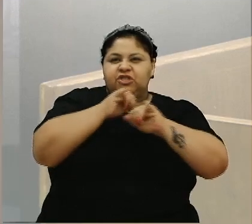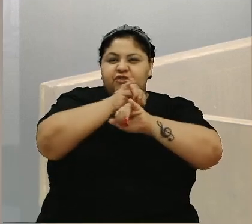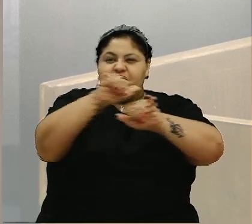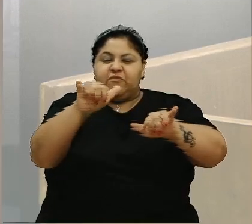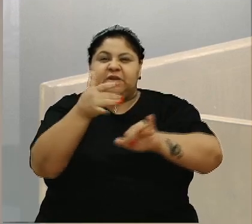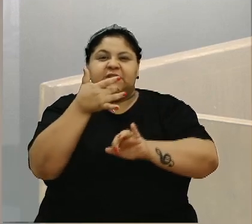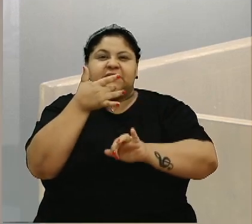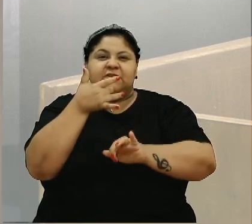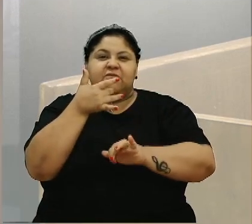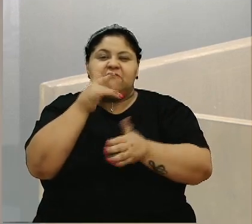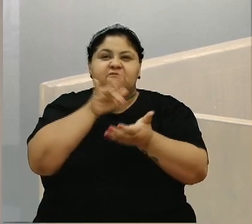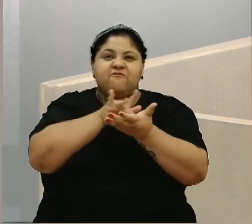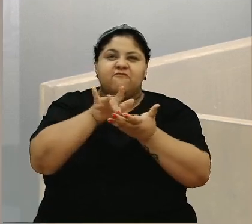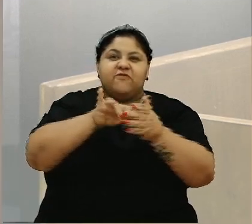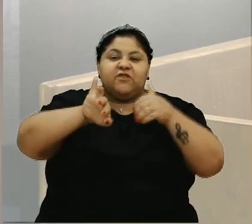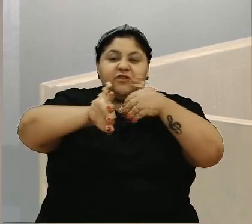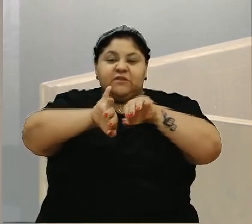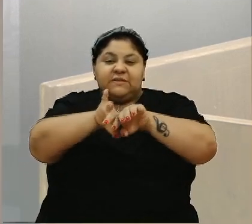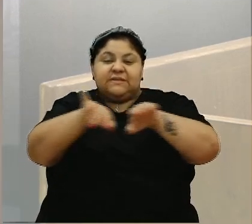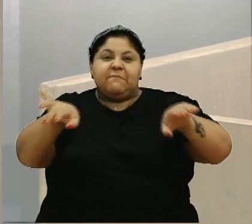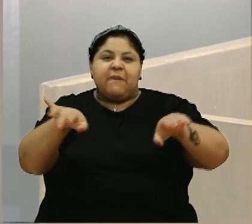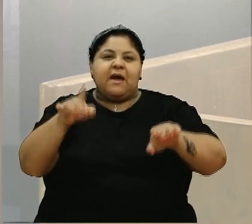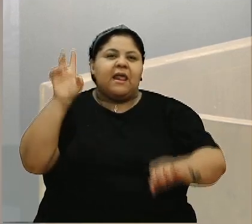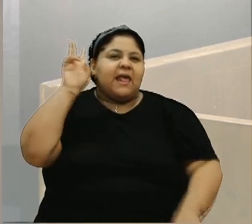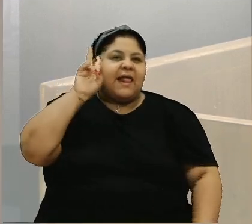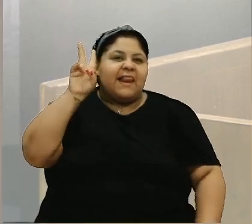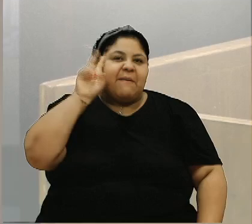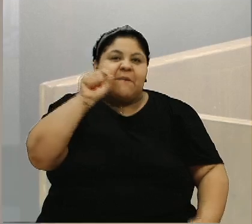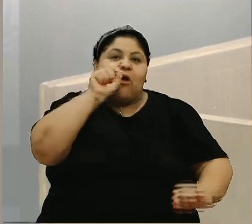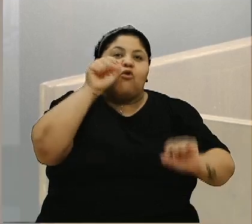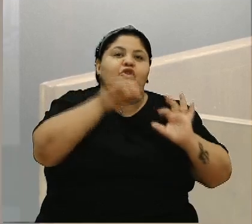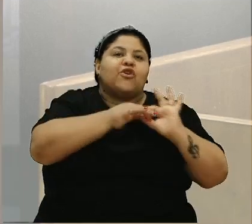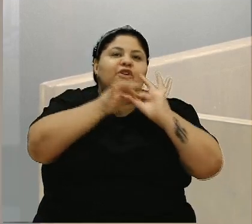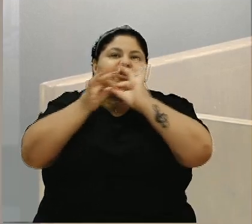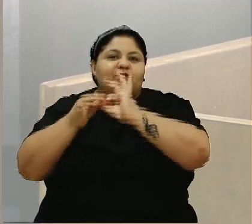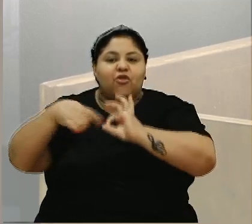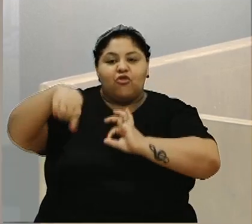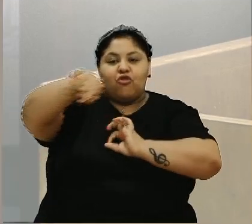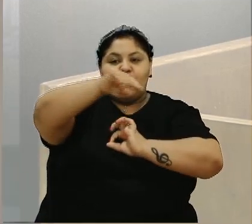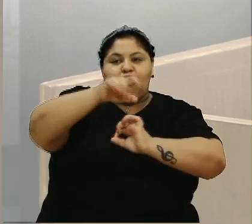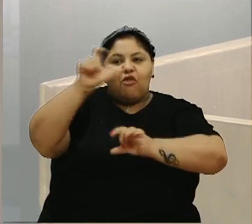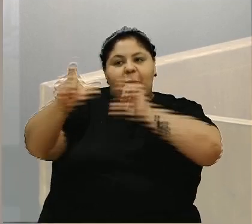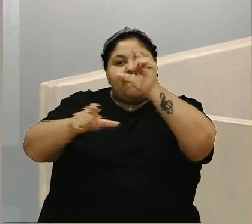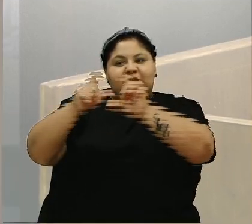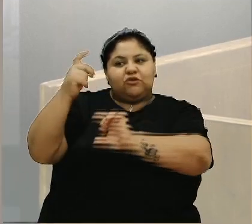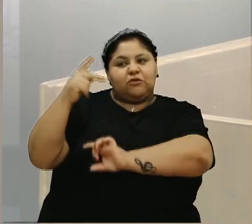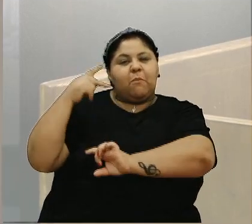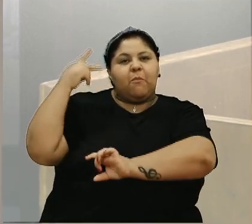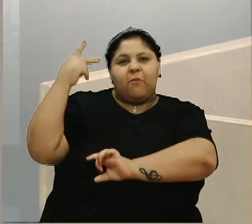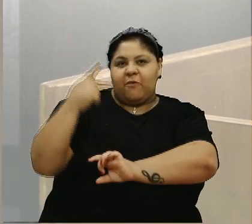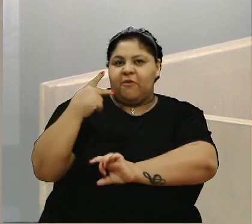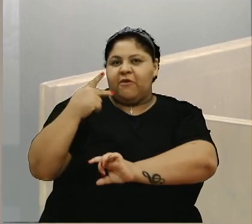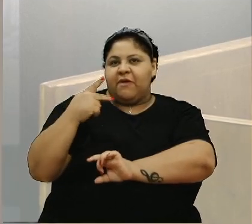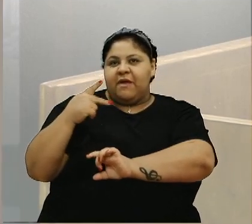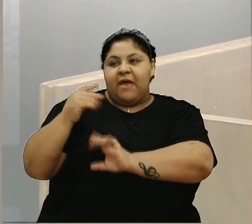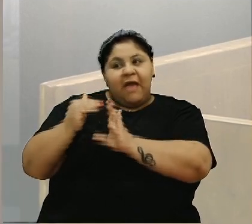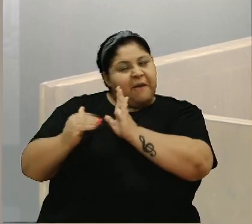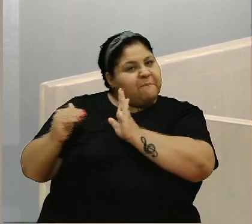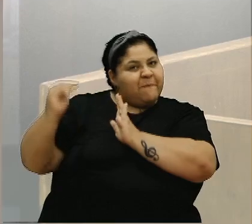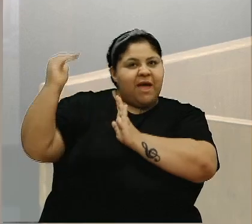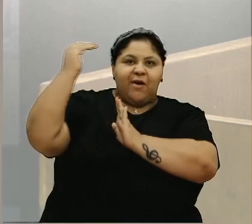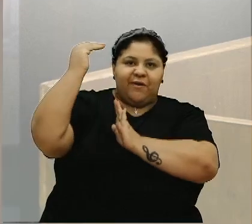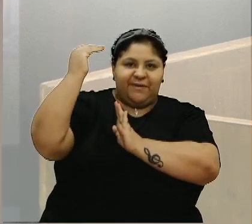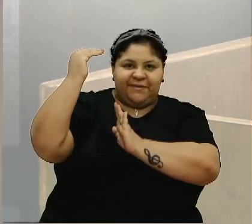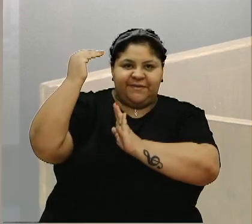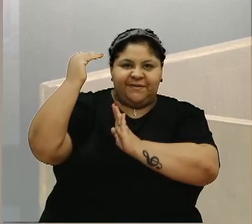nos separa e lembrar sempre que aquilo que nos une, nós, como pessoas públicas, é muito maior.